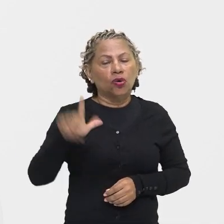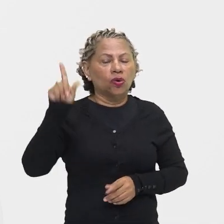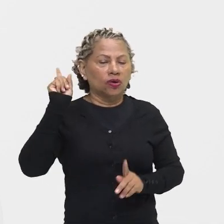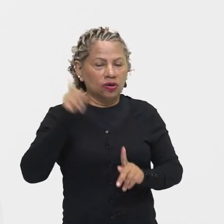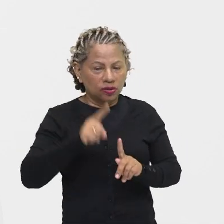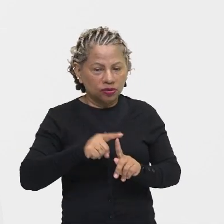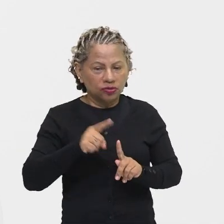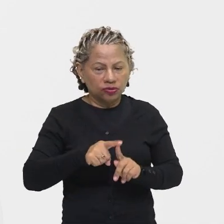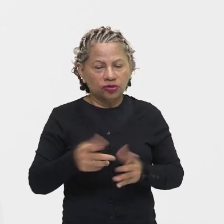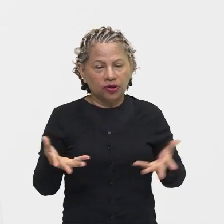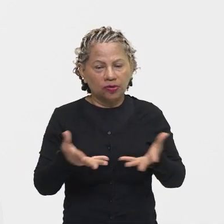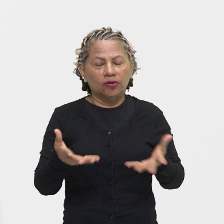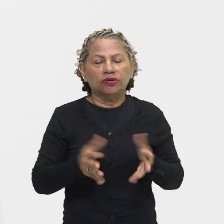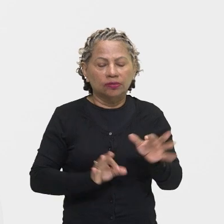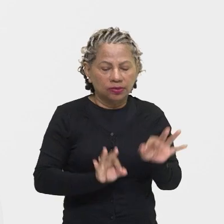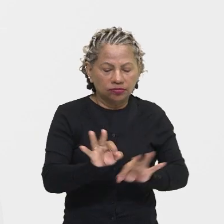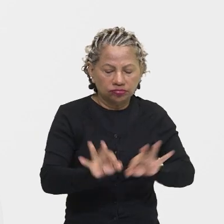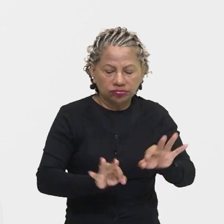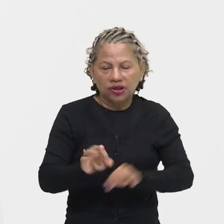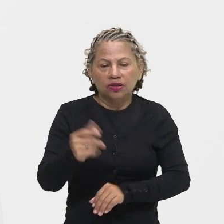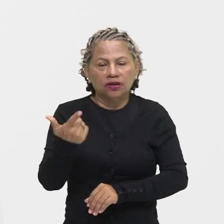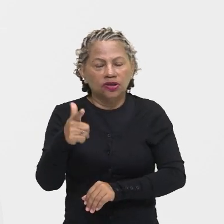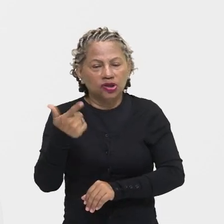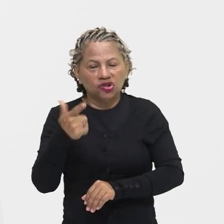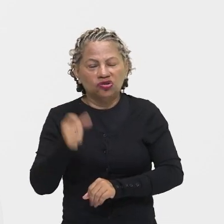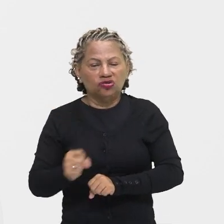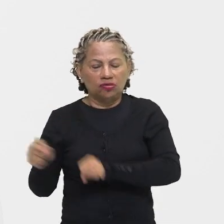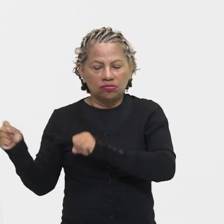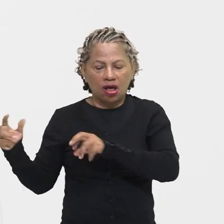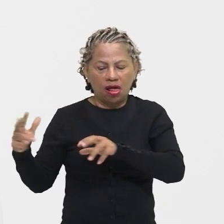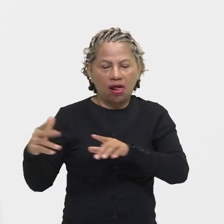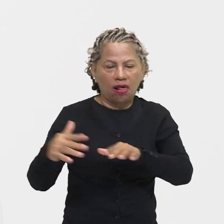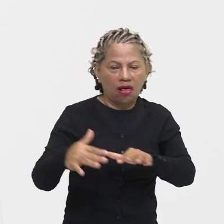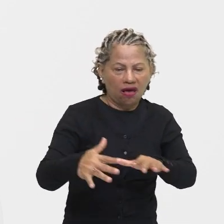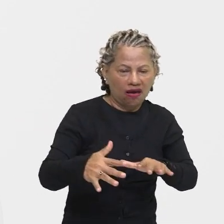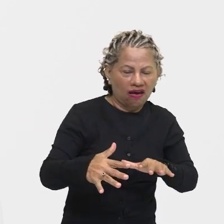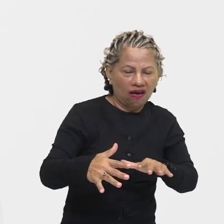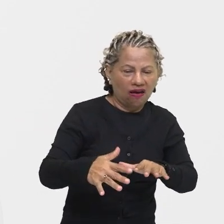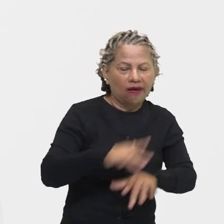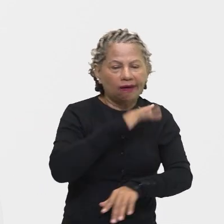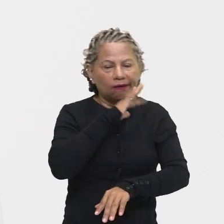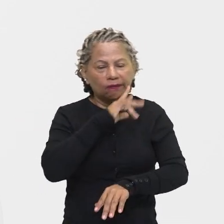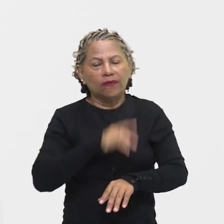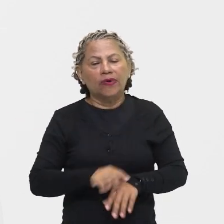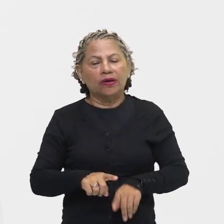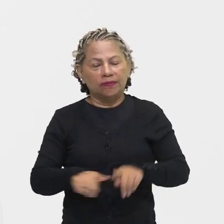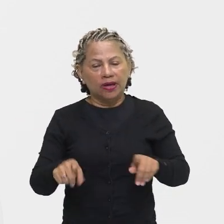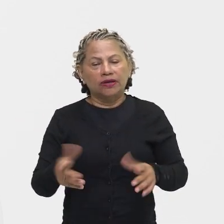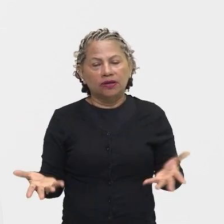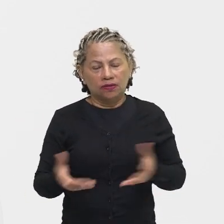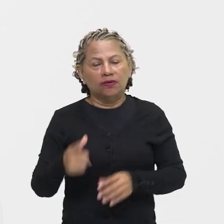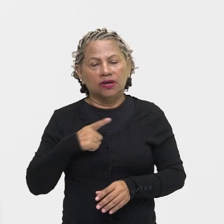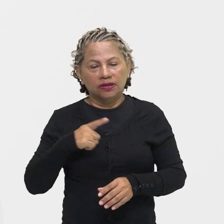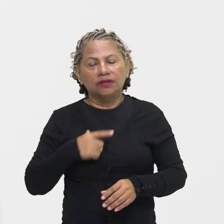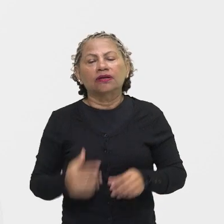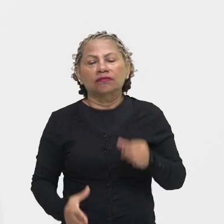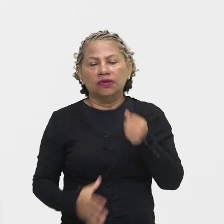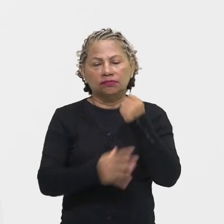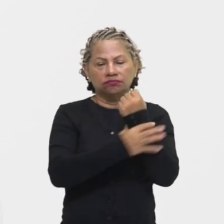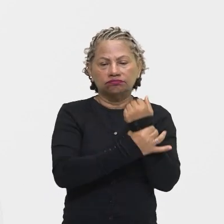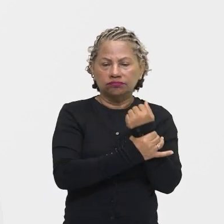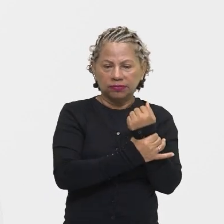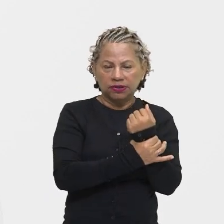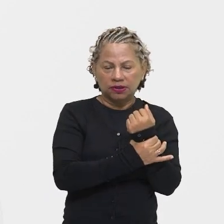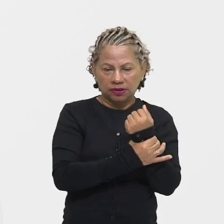mais organizados, não tem muito tumulto, é claro que há toda uma segurança envolvida nessa questão